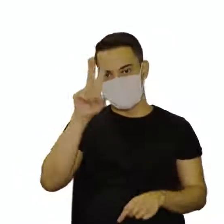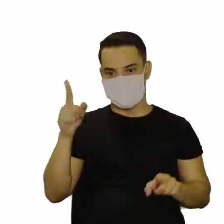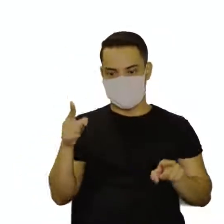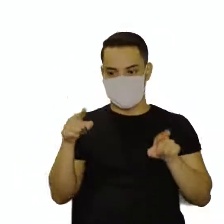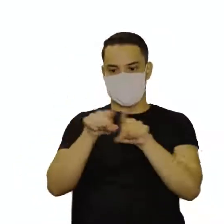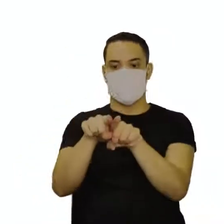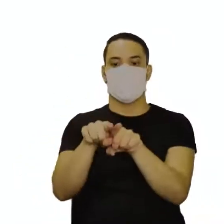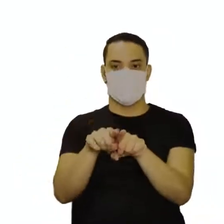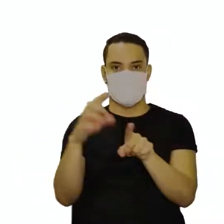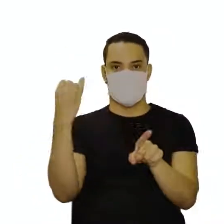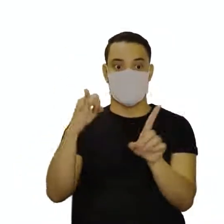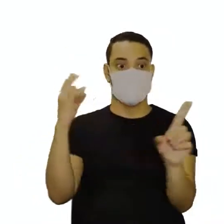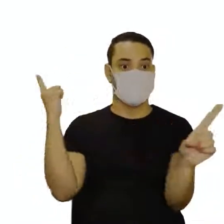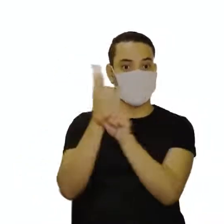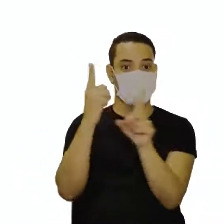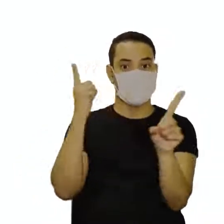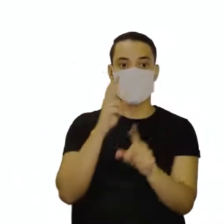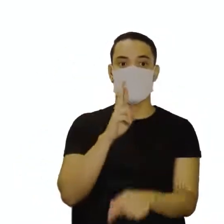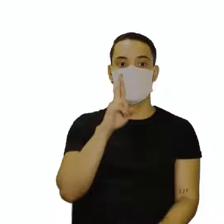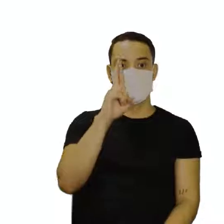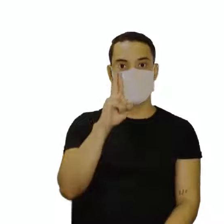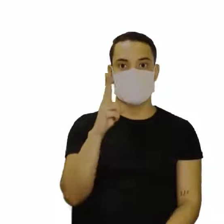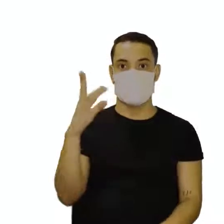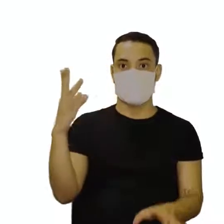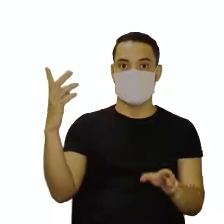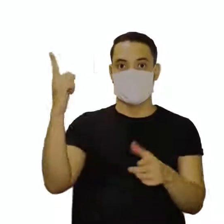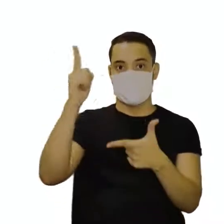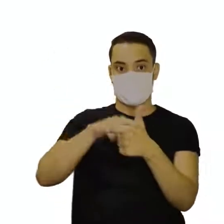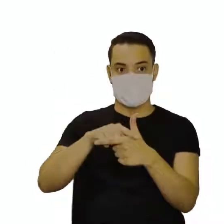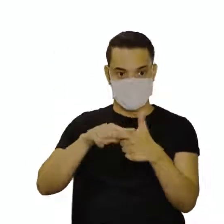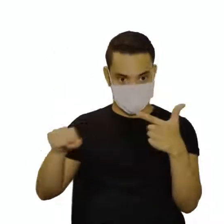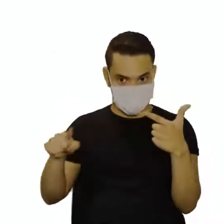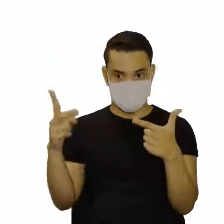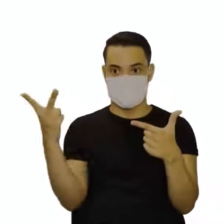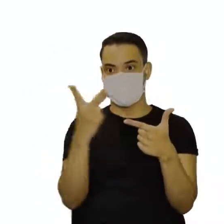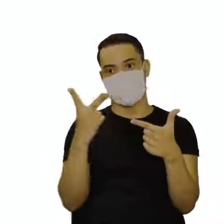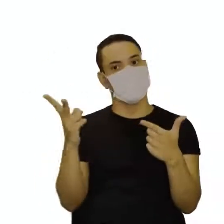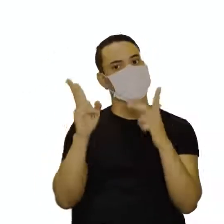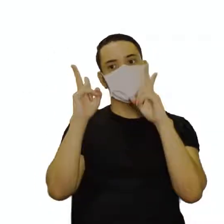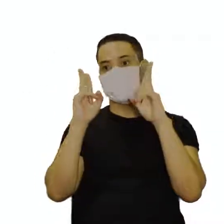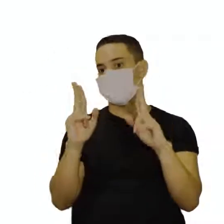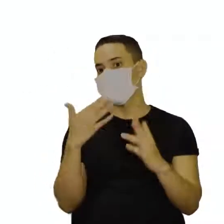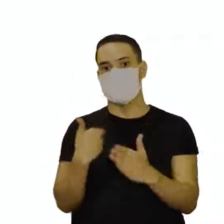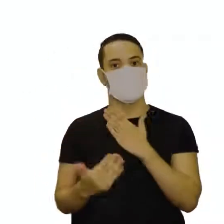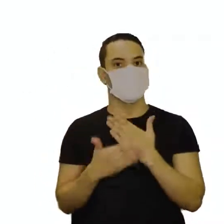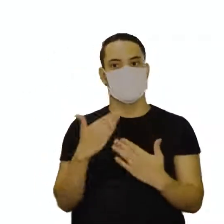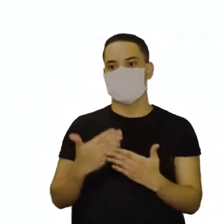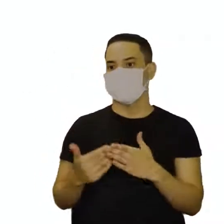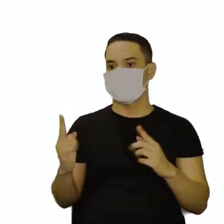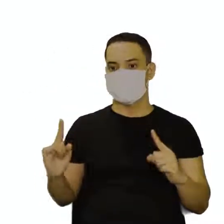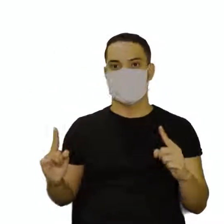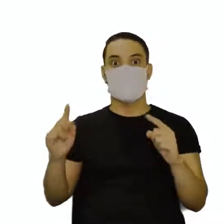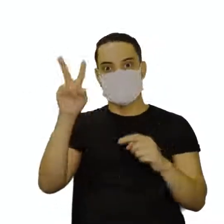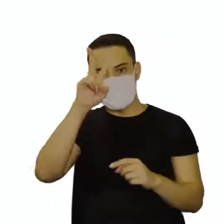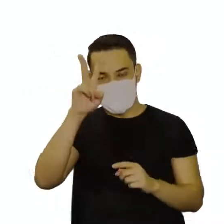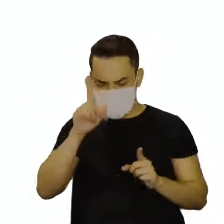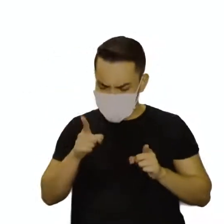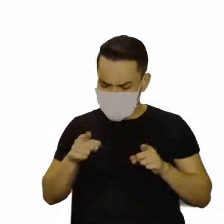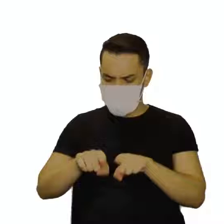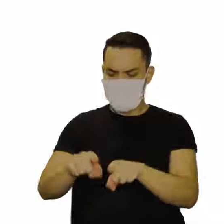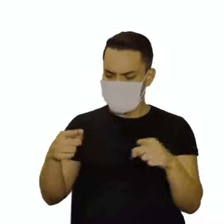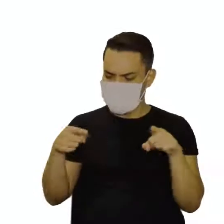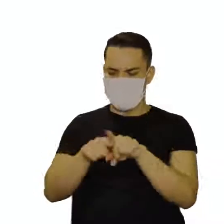O resultado que eu achar dividindo esses dois é igual dividindo esses dois, que é igual dividindo qualquer valor depois